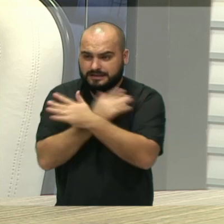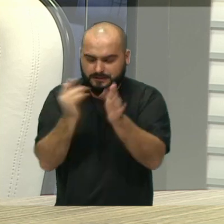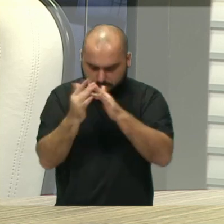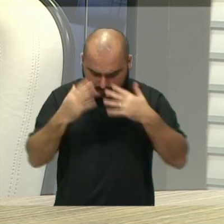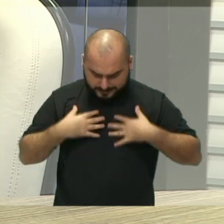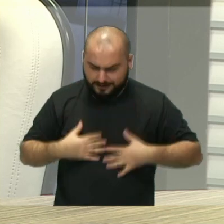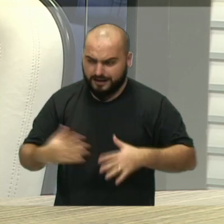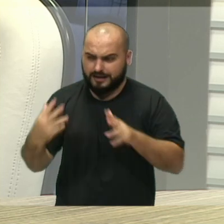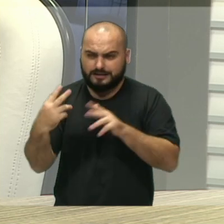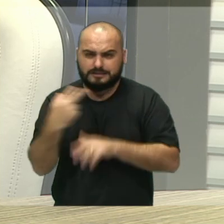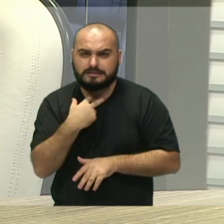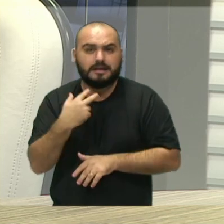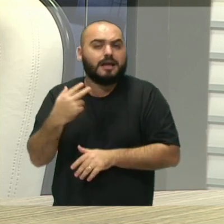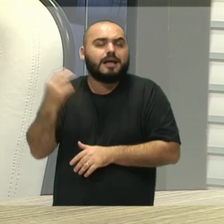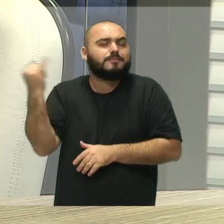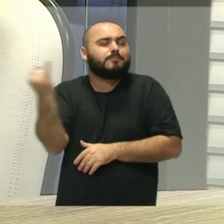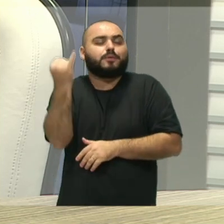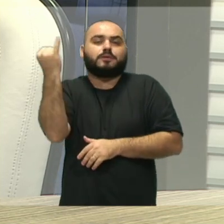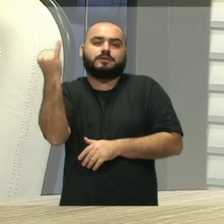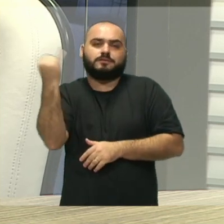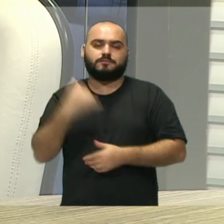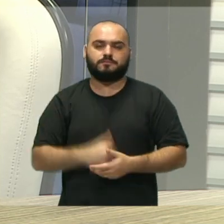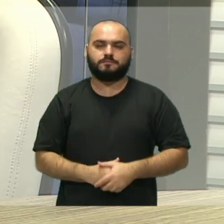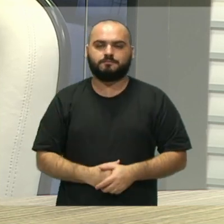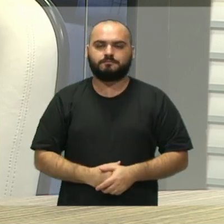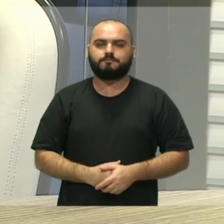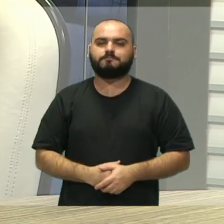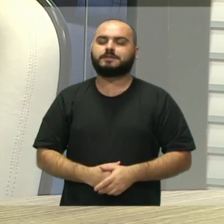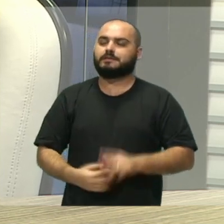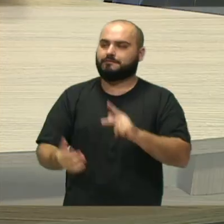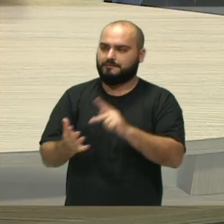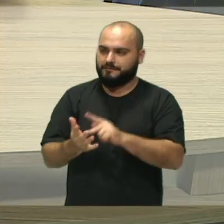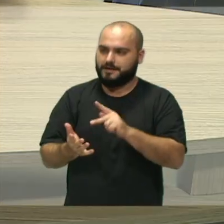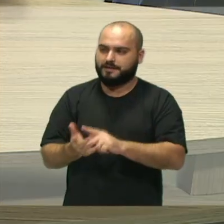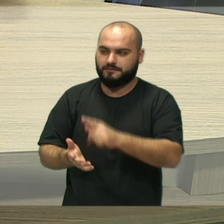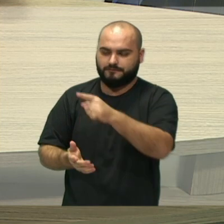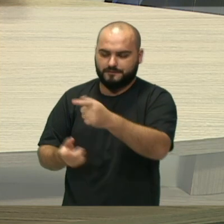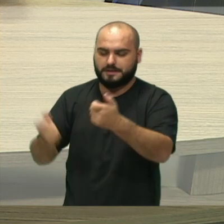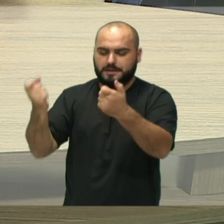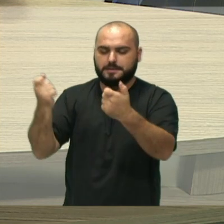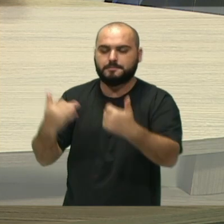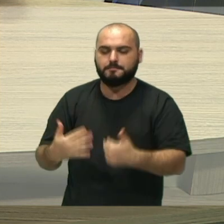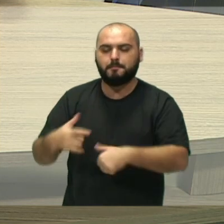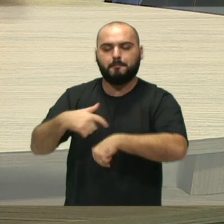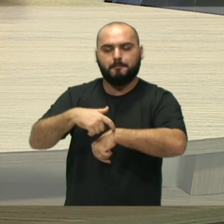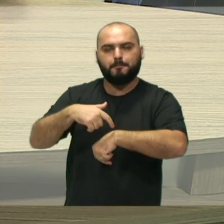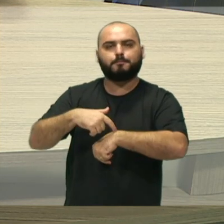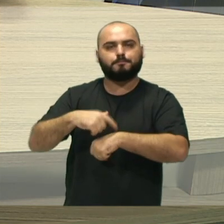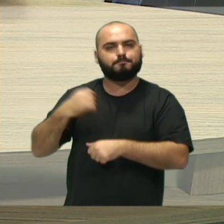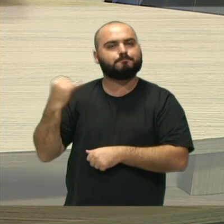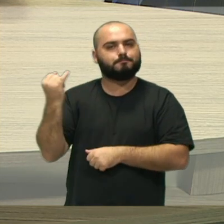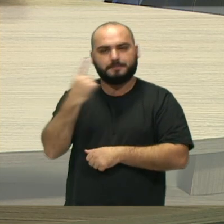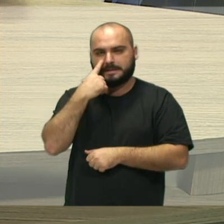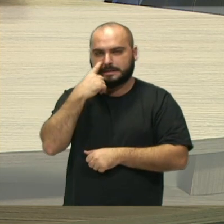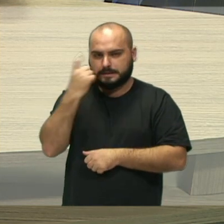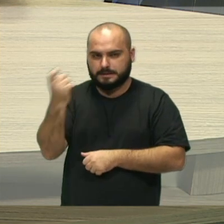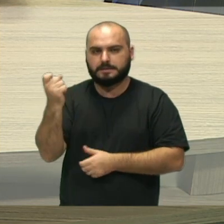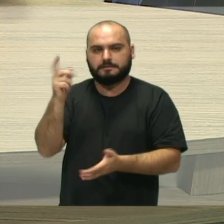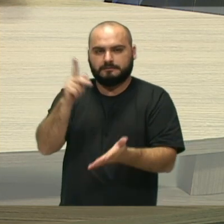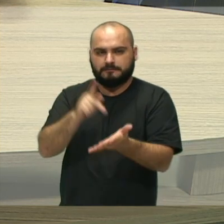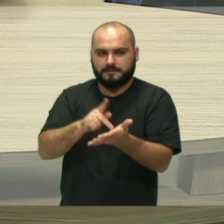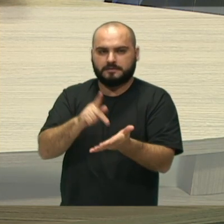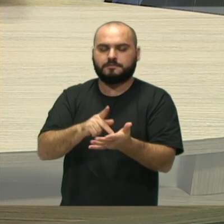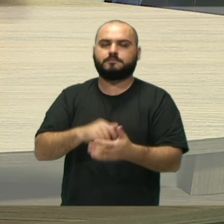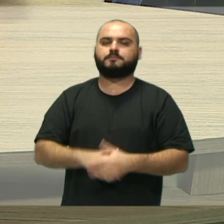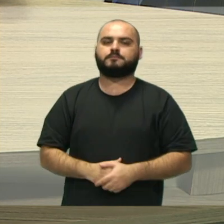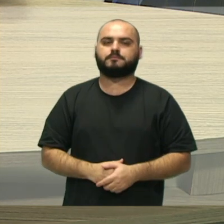importante. E o senhor tocou num ponto também bem interessante, que é essa questão de a